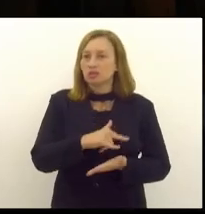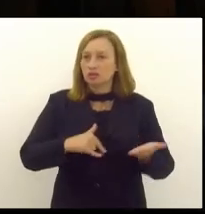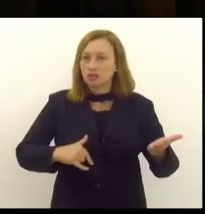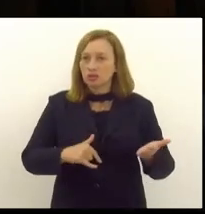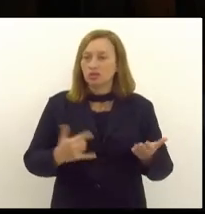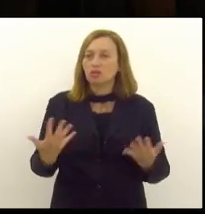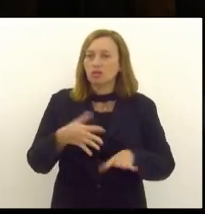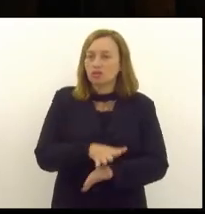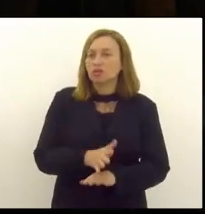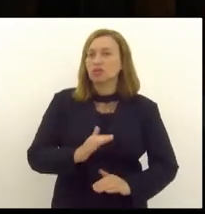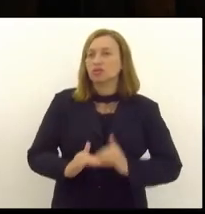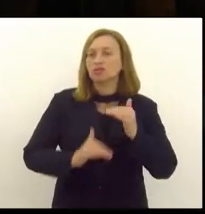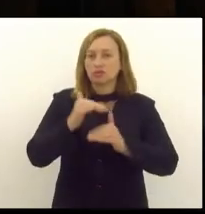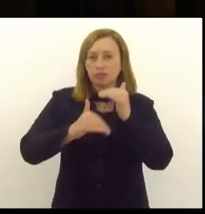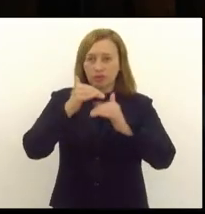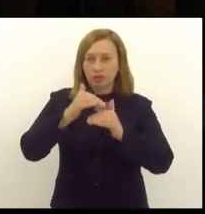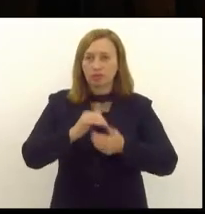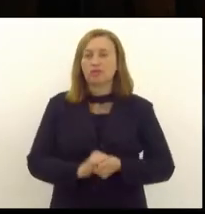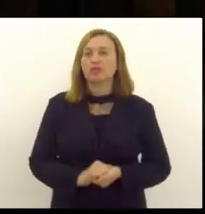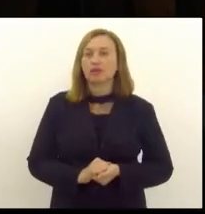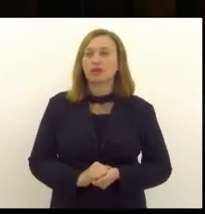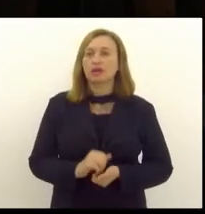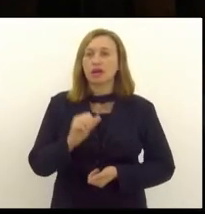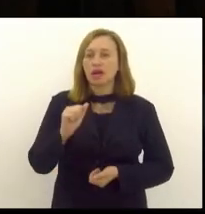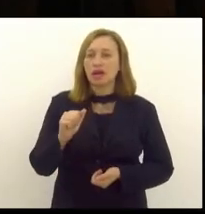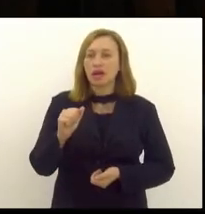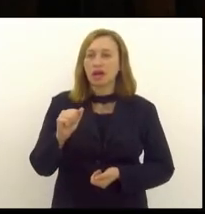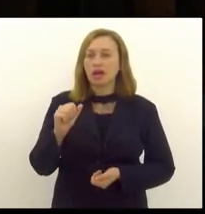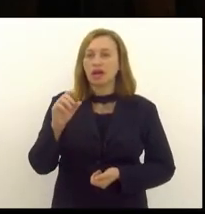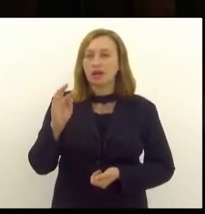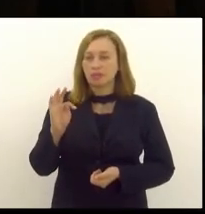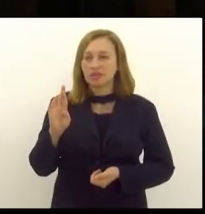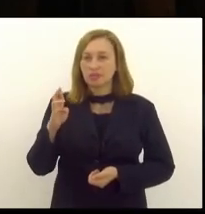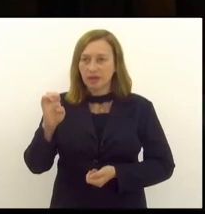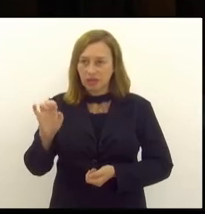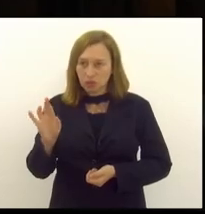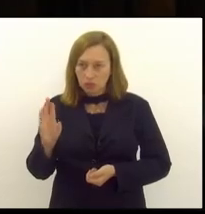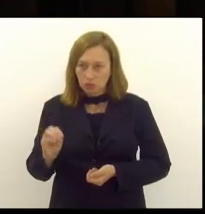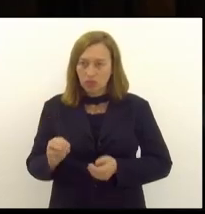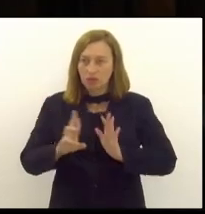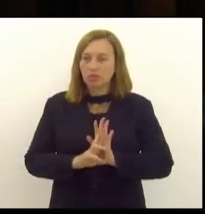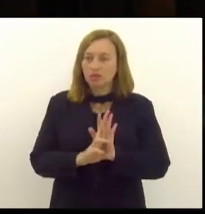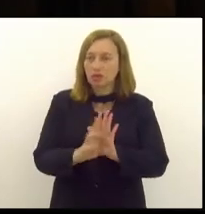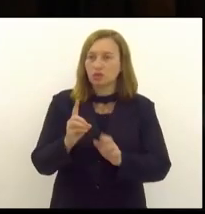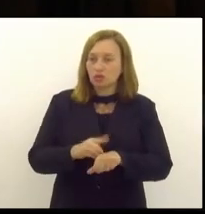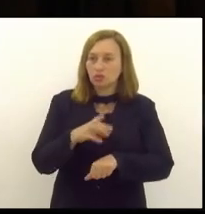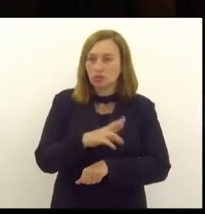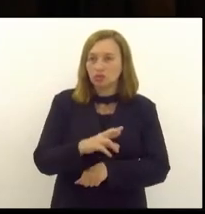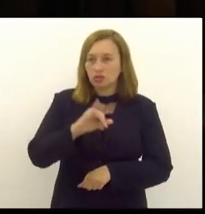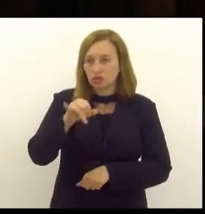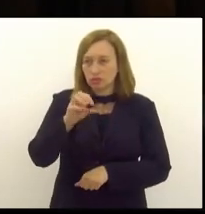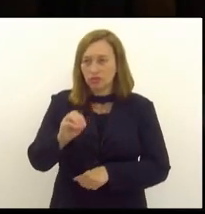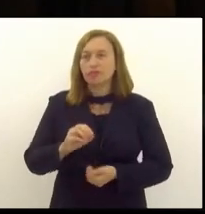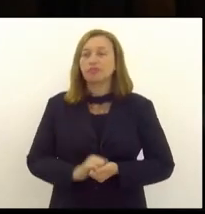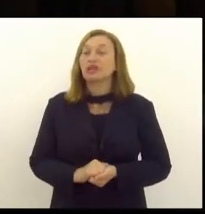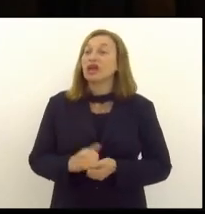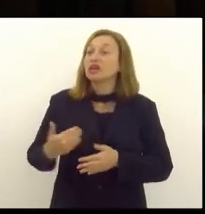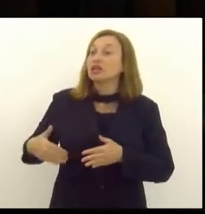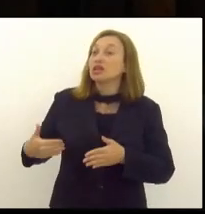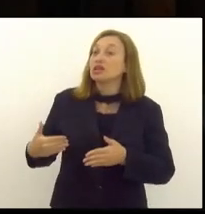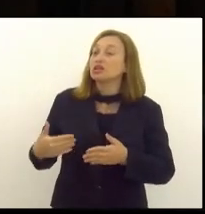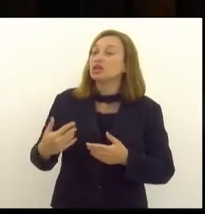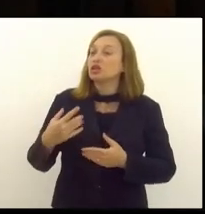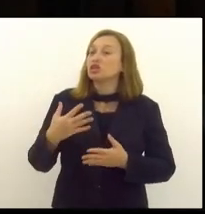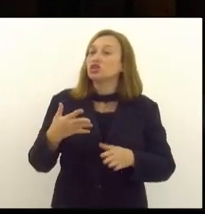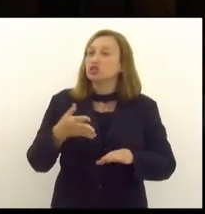desenvolvimento, firmado junto à Abespetro, aqui representada pelo doutor Telmo. Termo esse que está chegando no